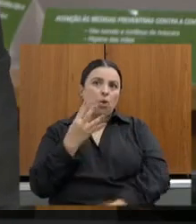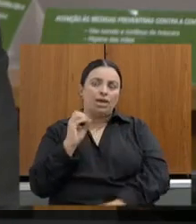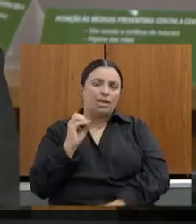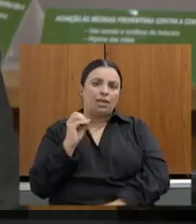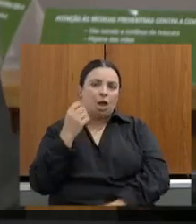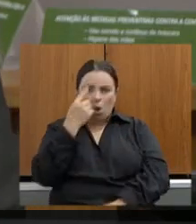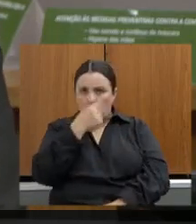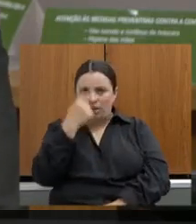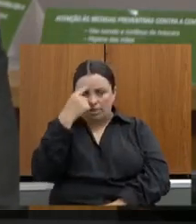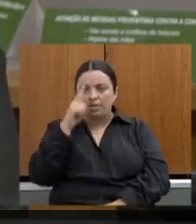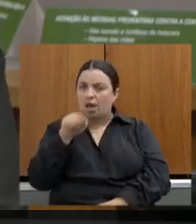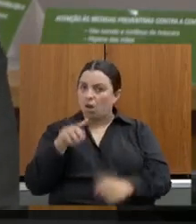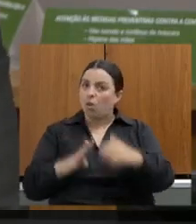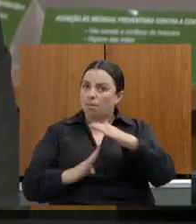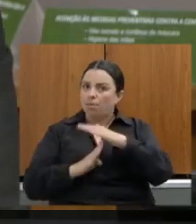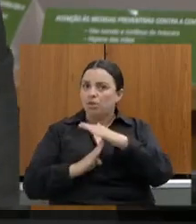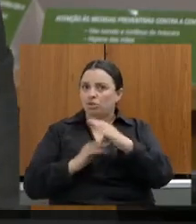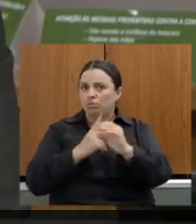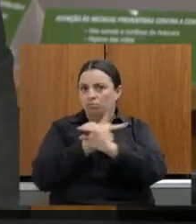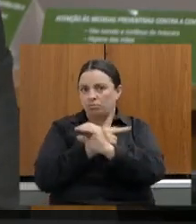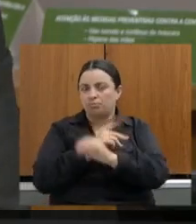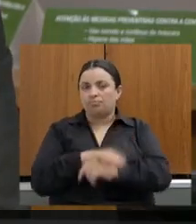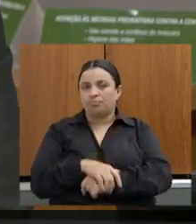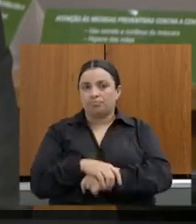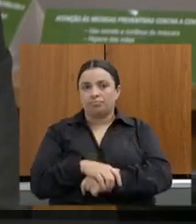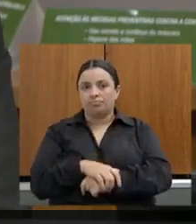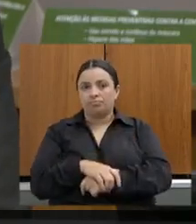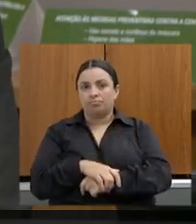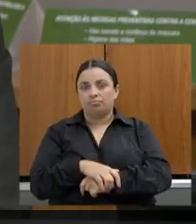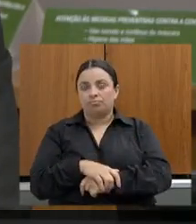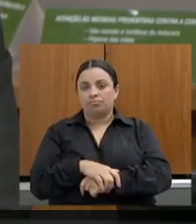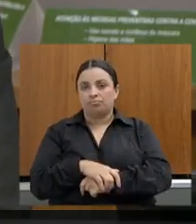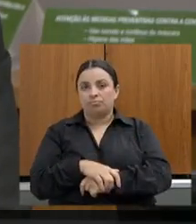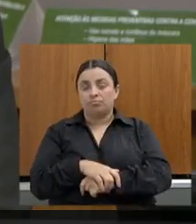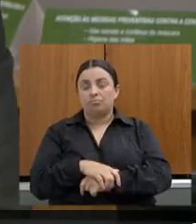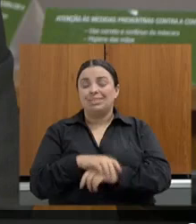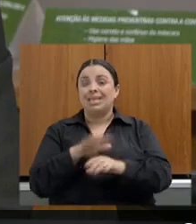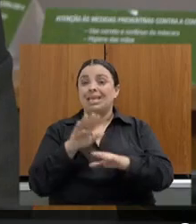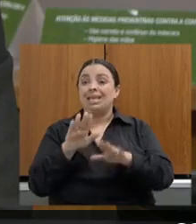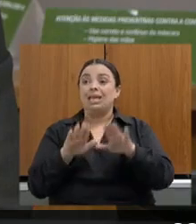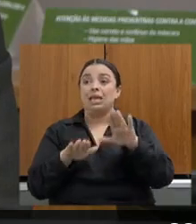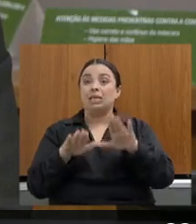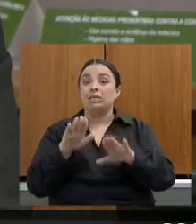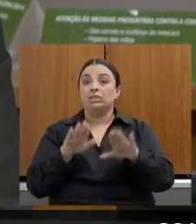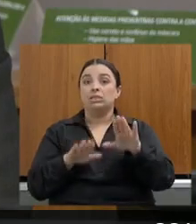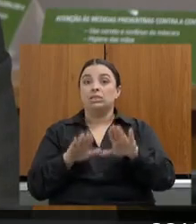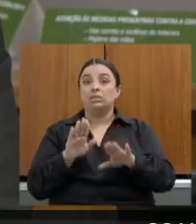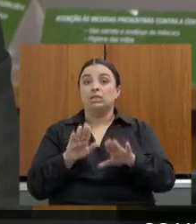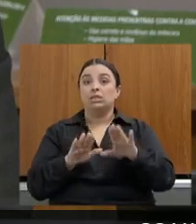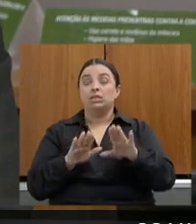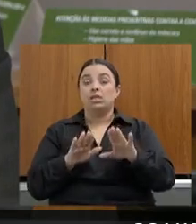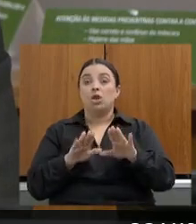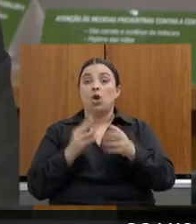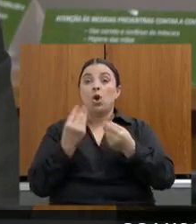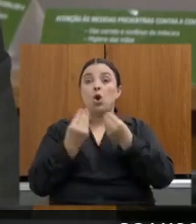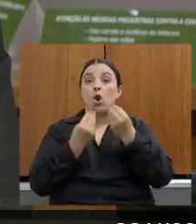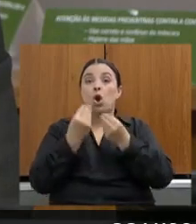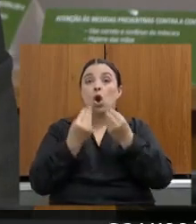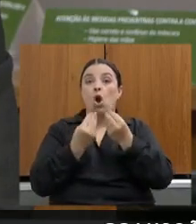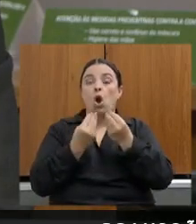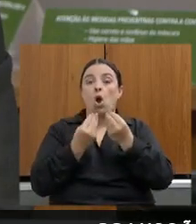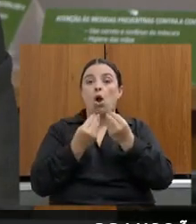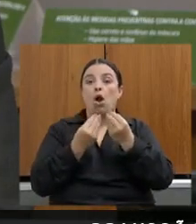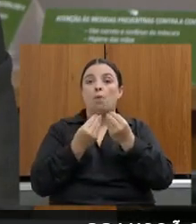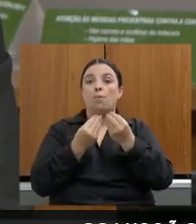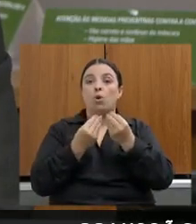cabe aí aos policiais civis e às vezes não cabe fazer a escala de um